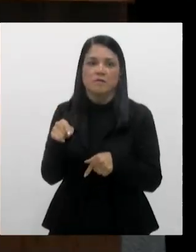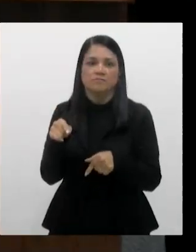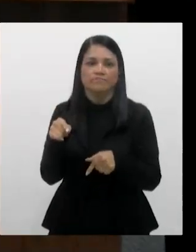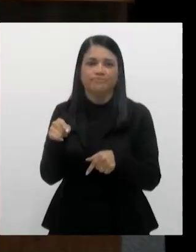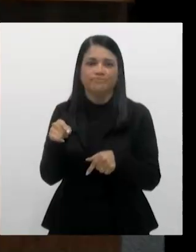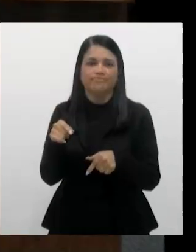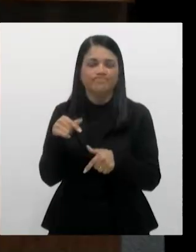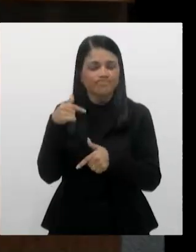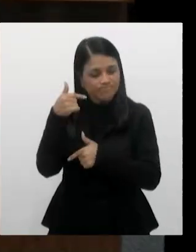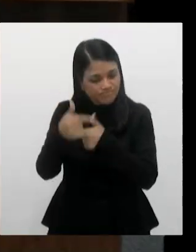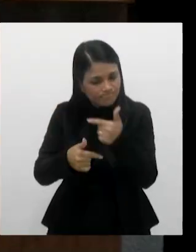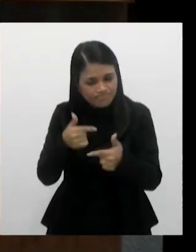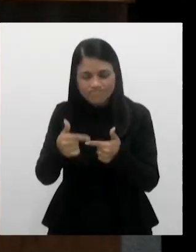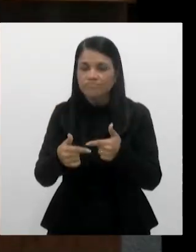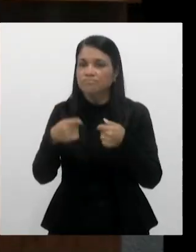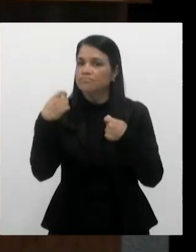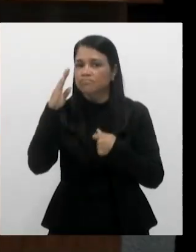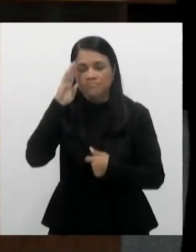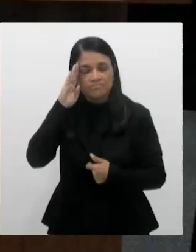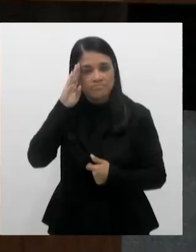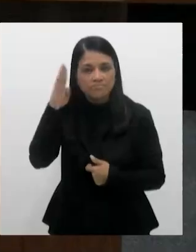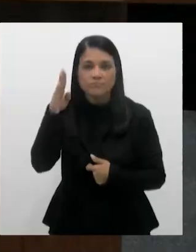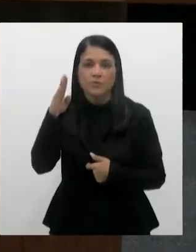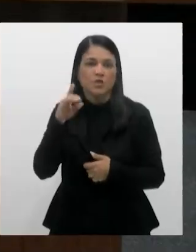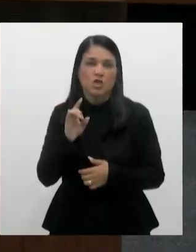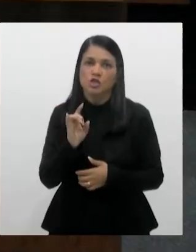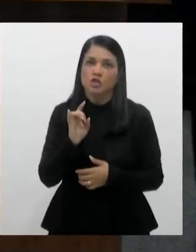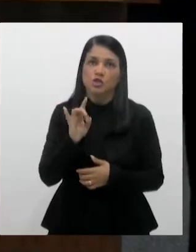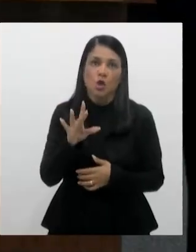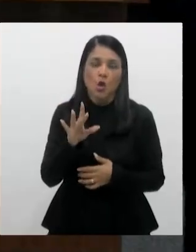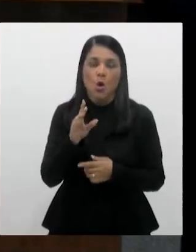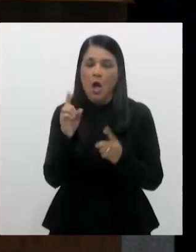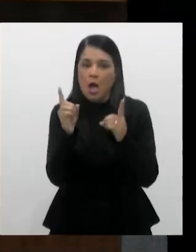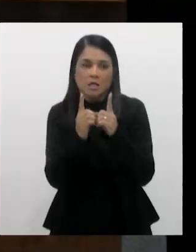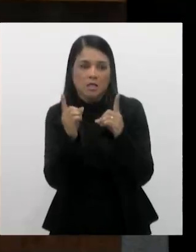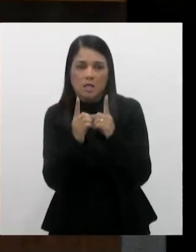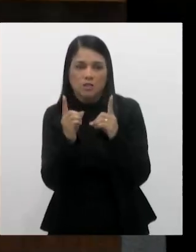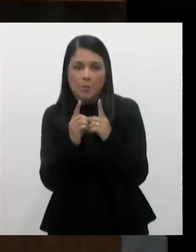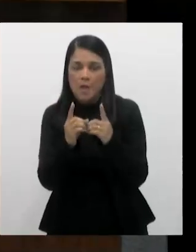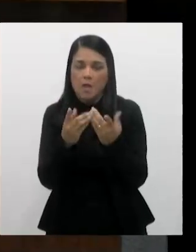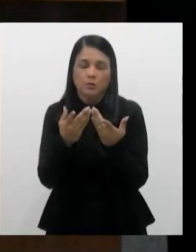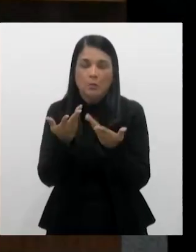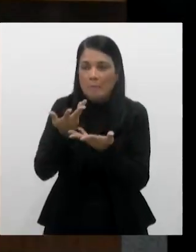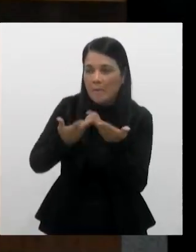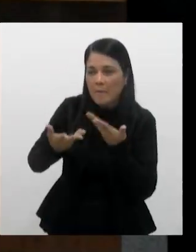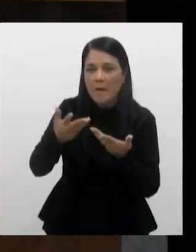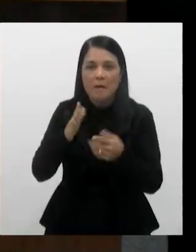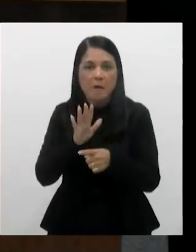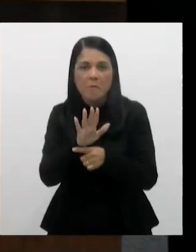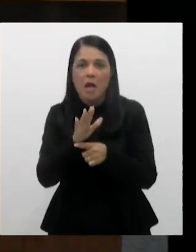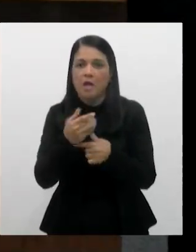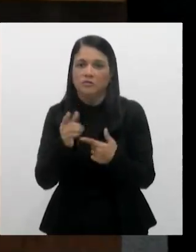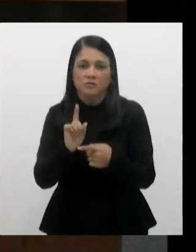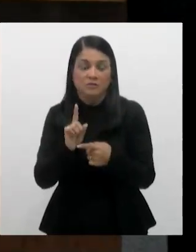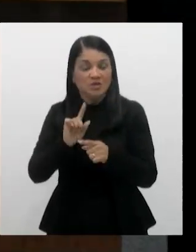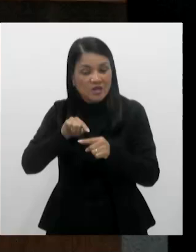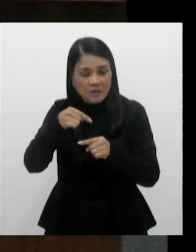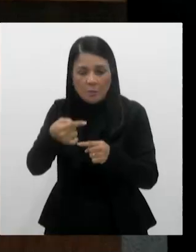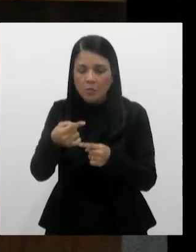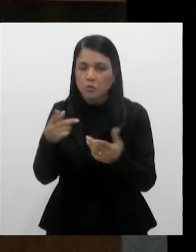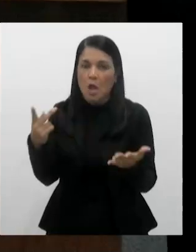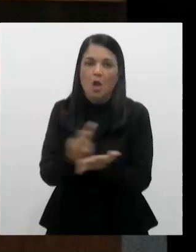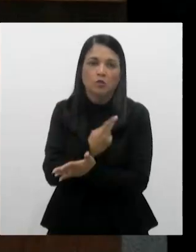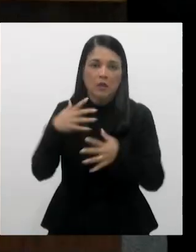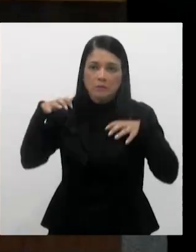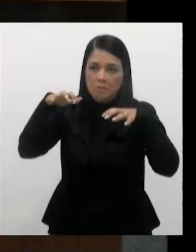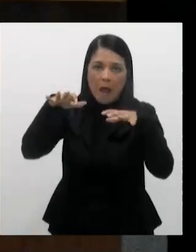começar a trabalhar prevenir e não só fazer a assistência e o paliativo depois que ocorrem os